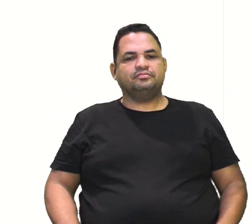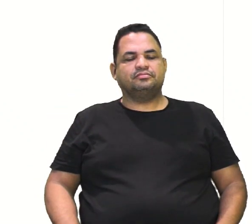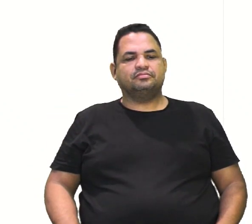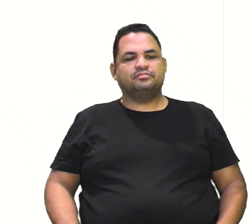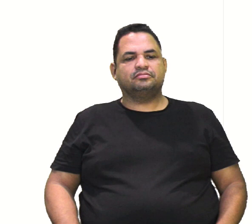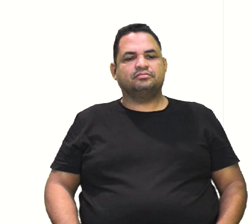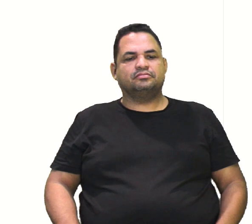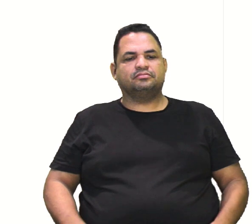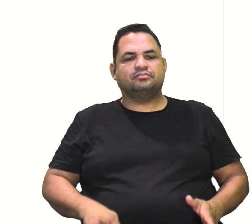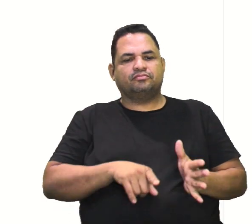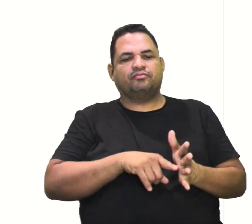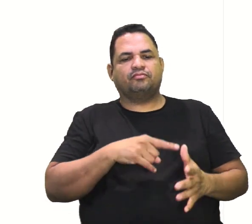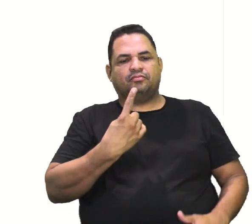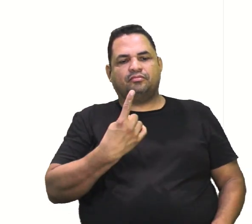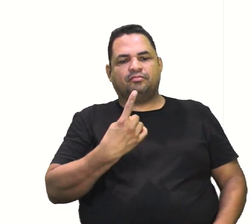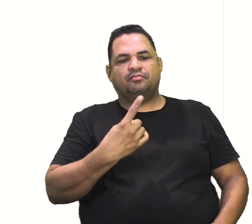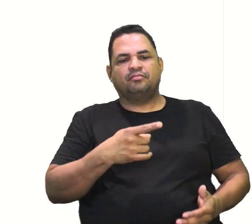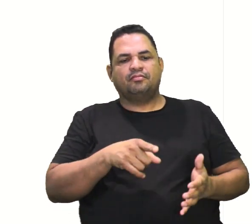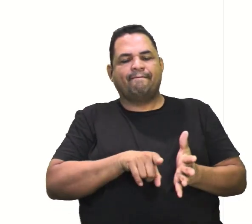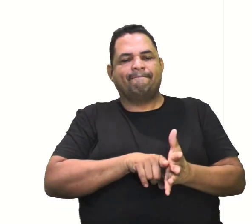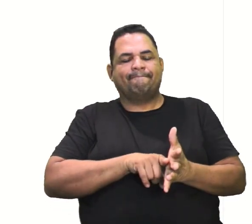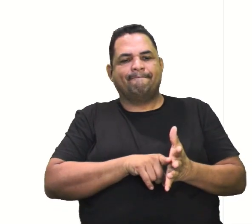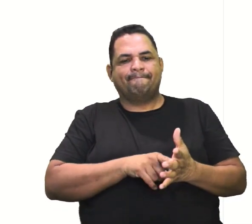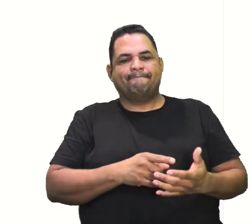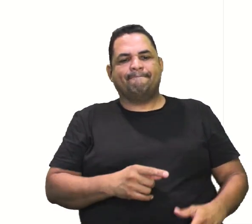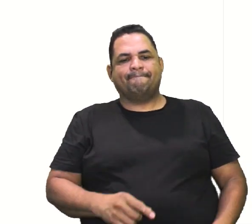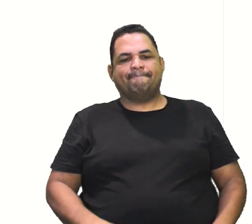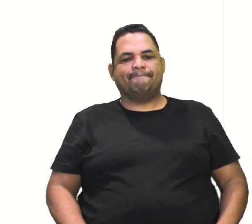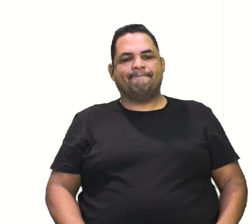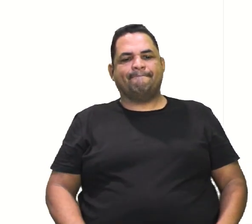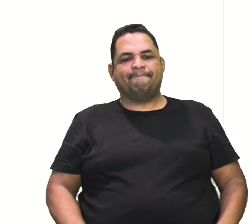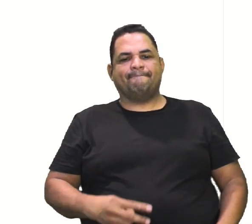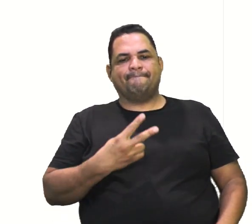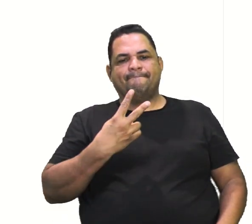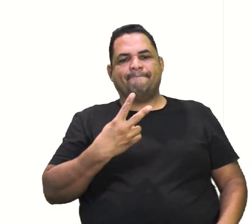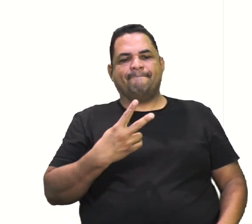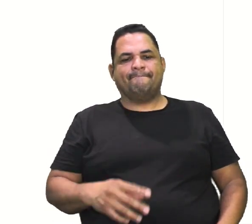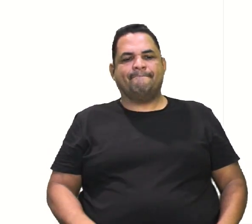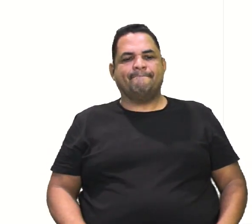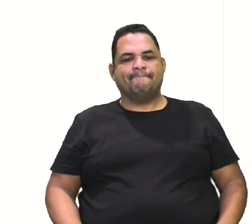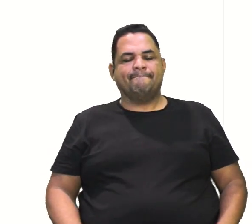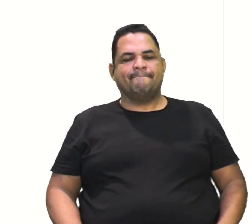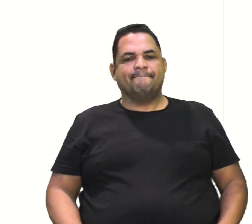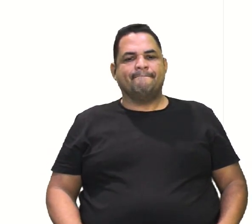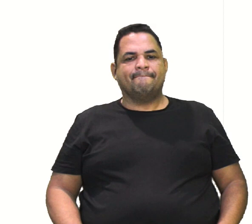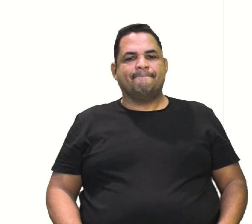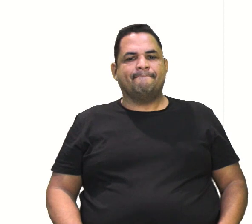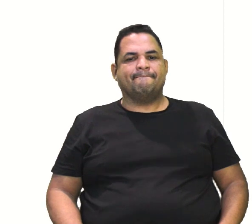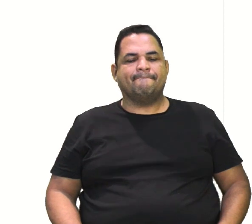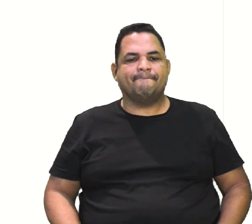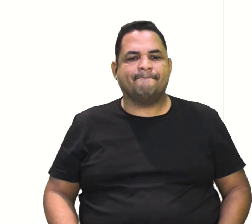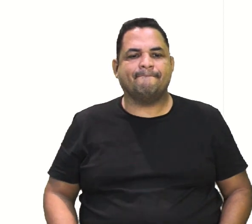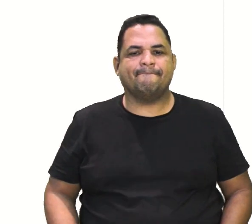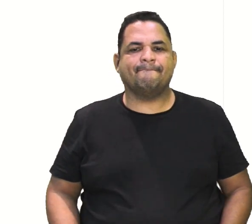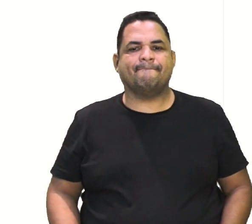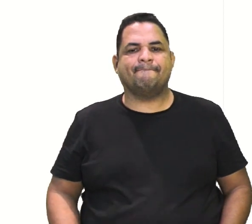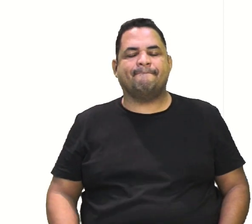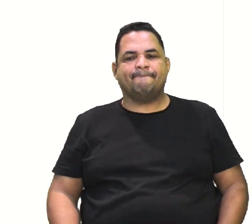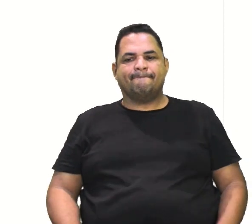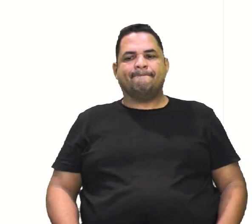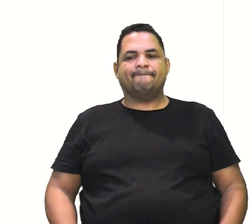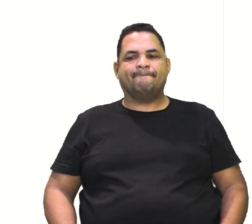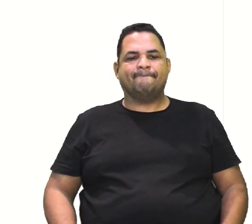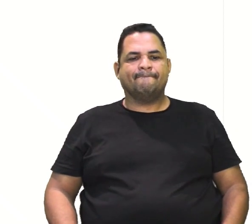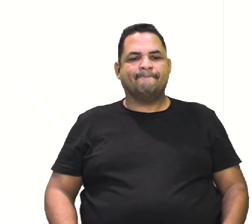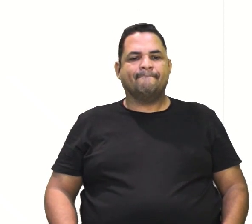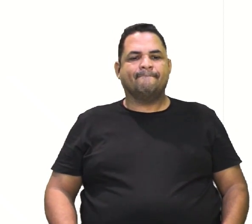do B, menos 1. Menos 1. Menos o x do A. 2. Não, y, tá? É o y Y2. do B menos